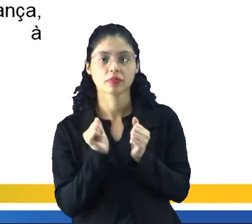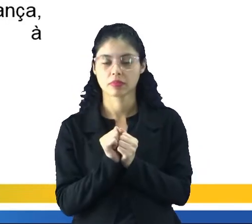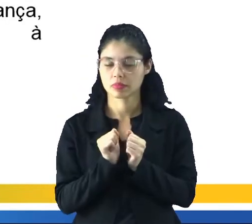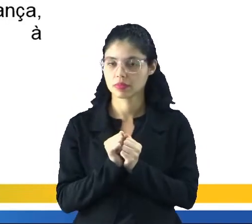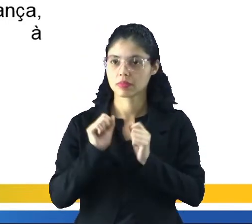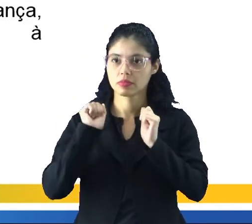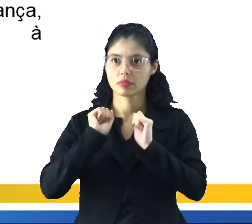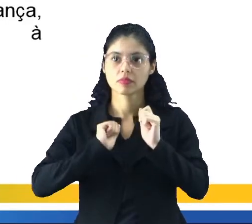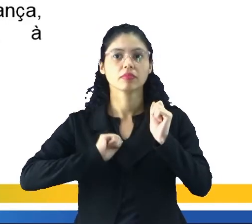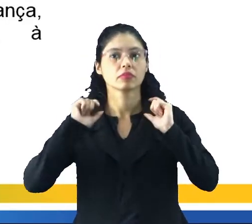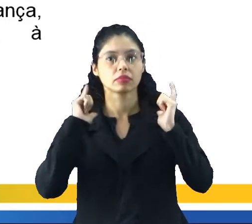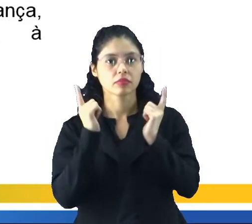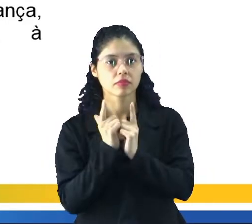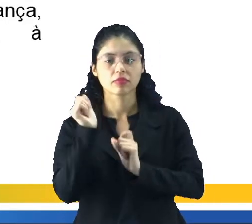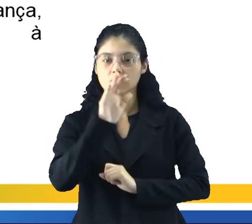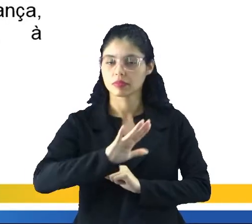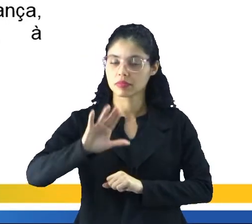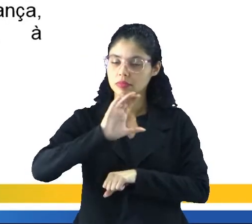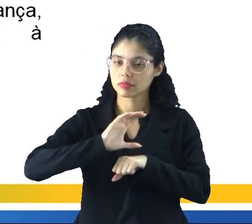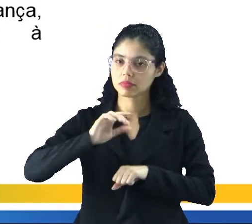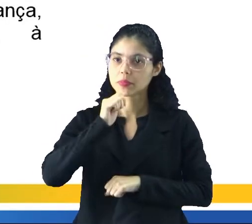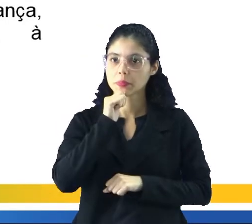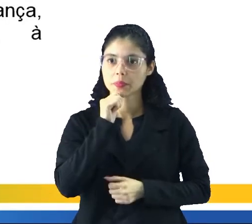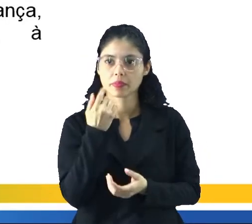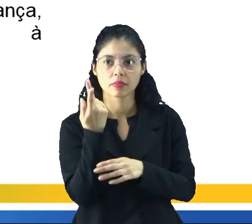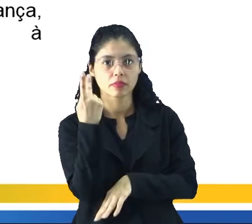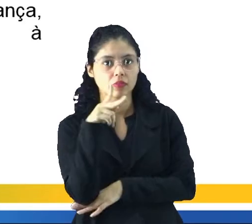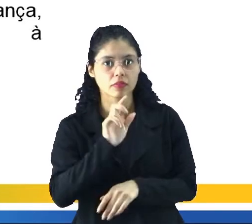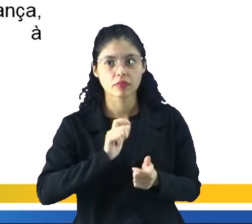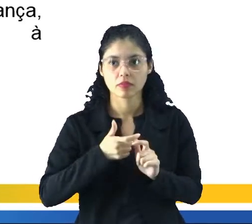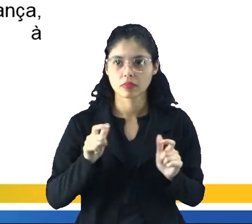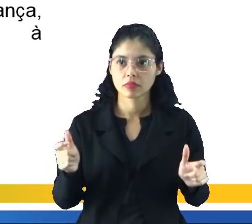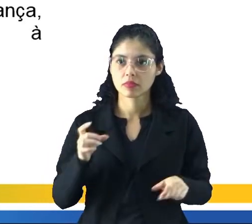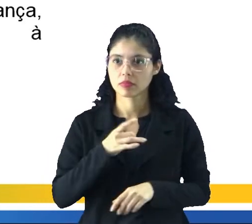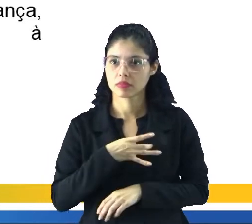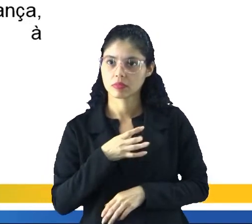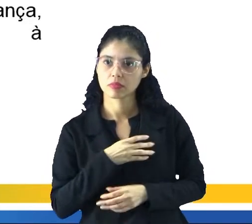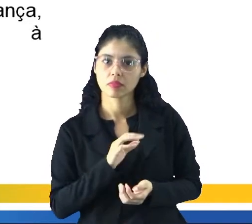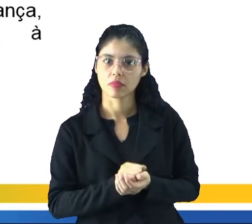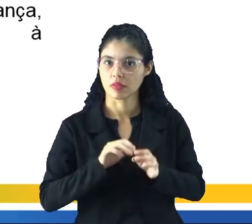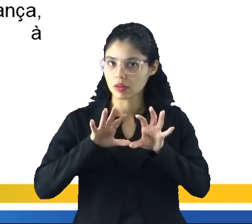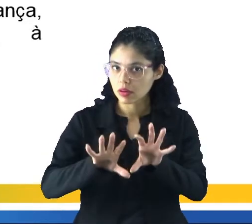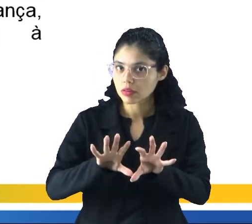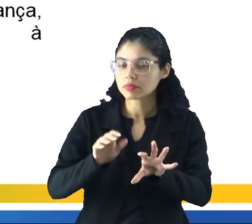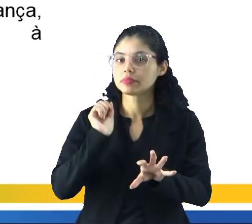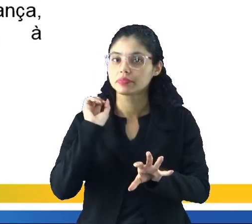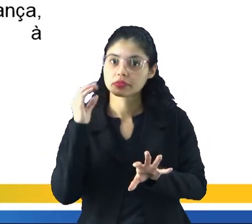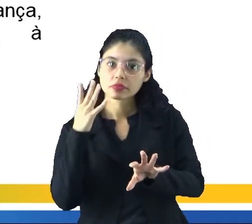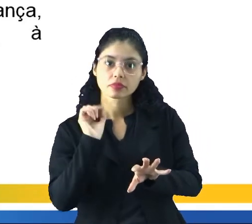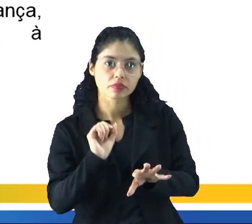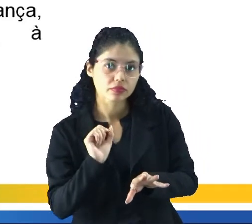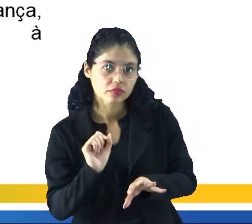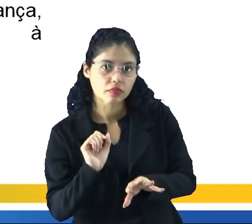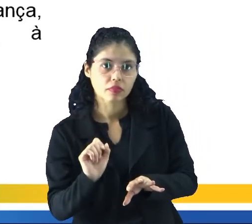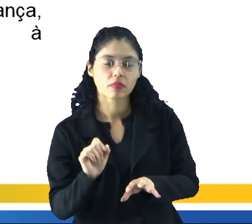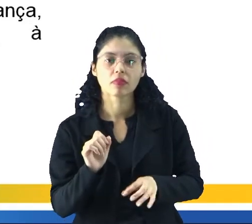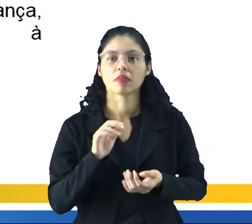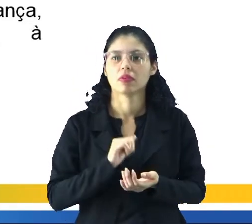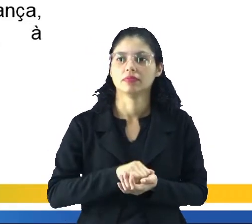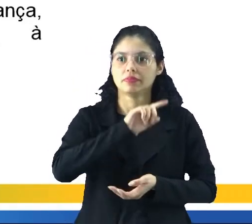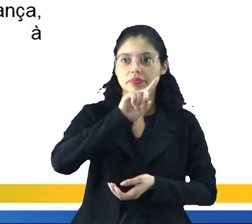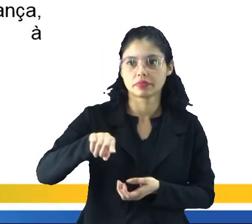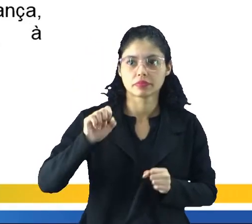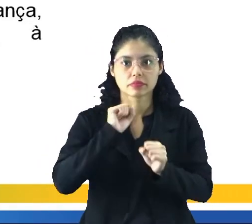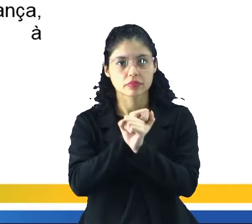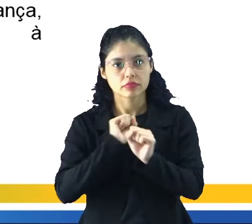Nacional Constituinte, tem início a um período chamado de Grande Medo. Durante esse período, foi declarada a abolição